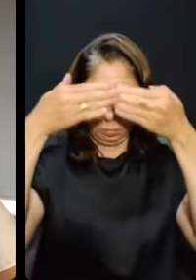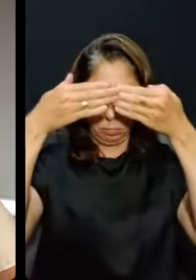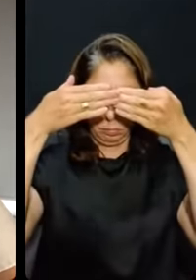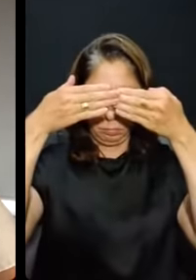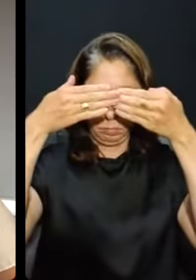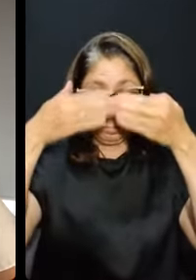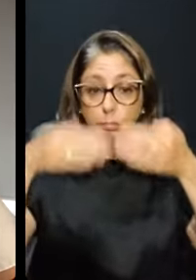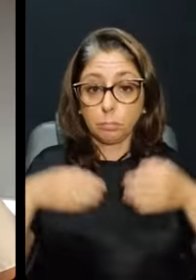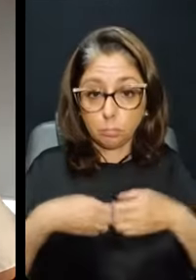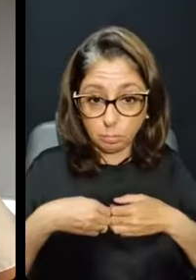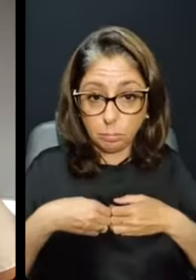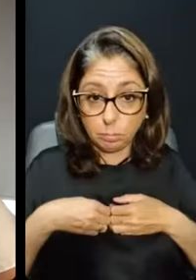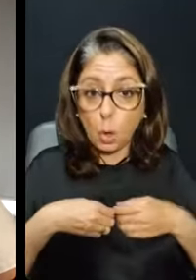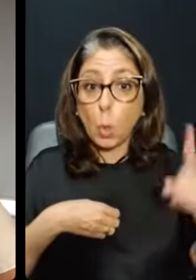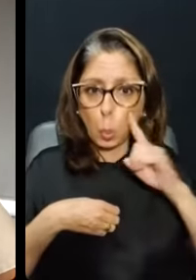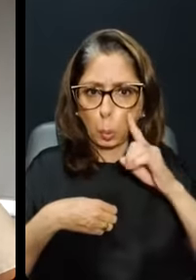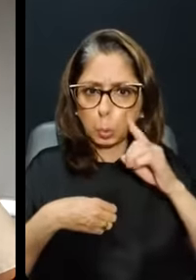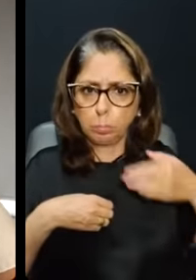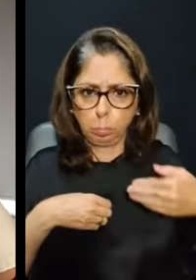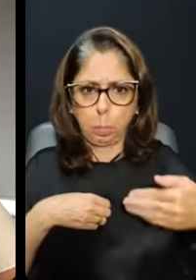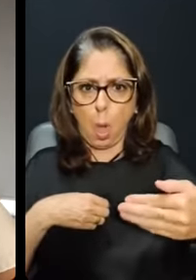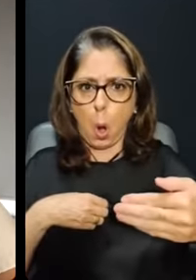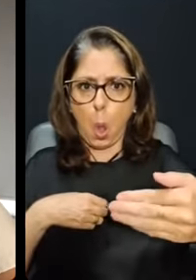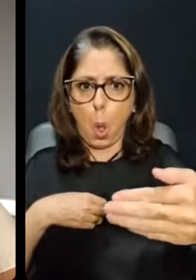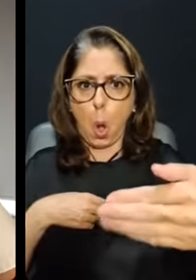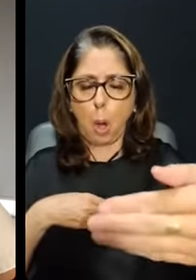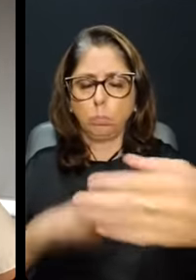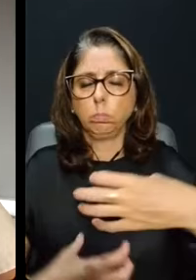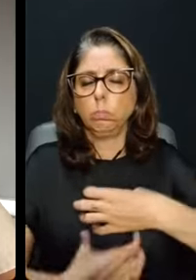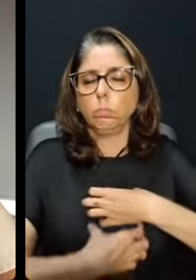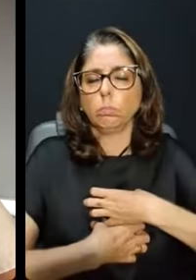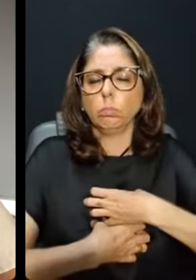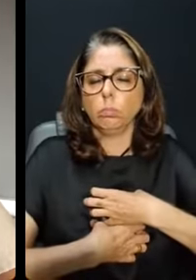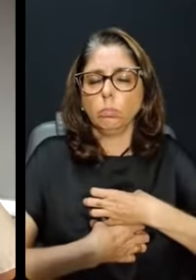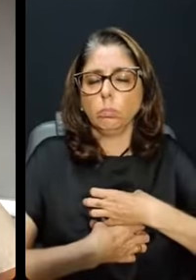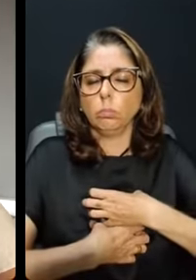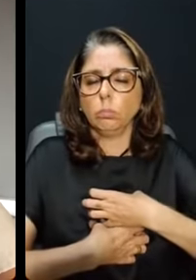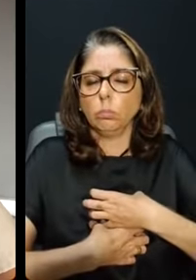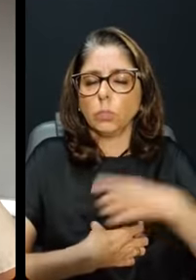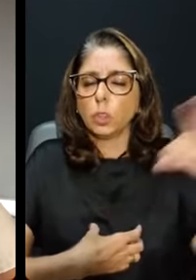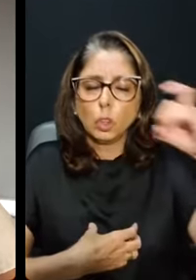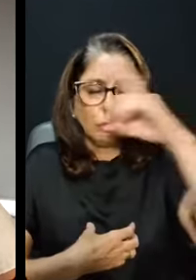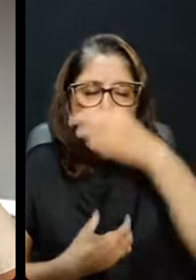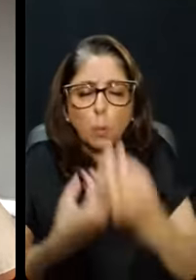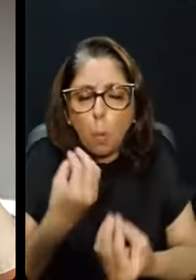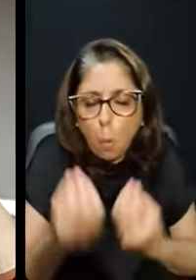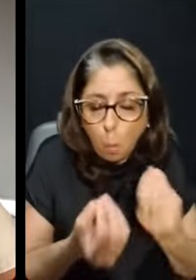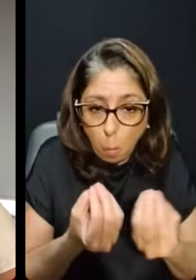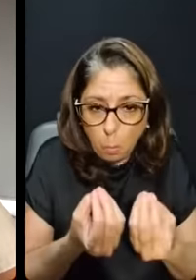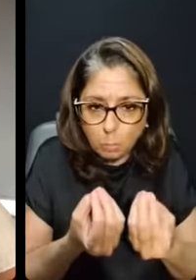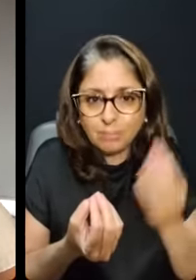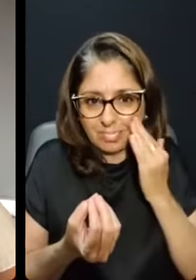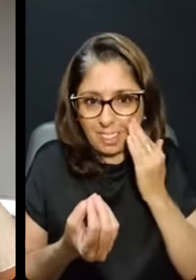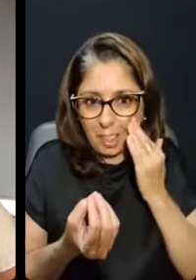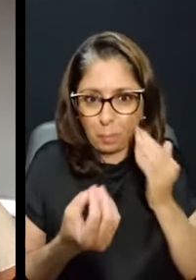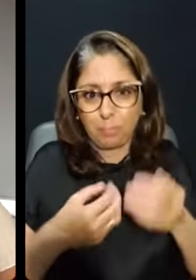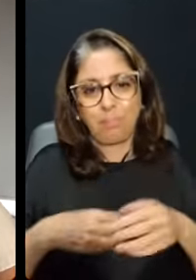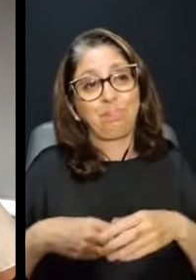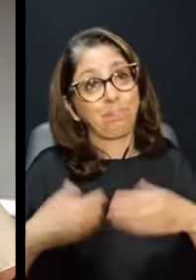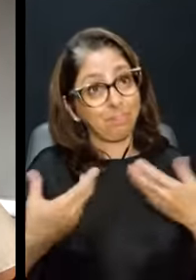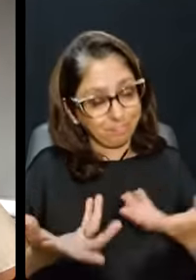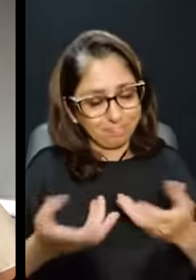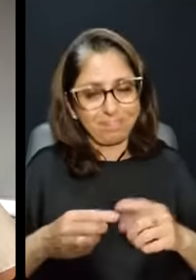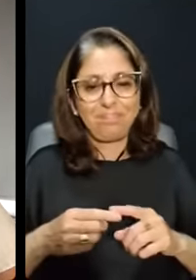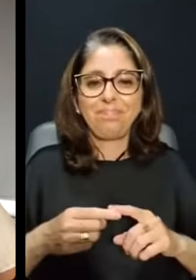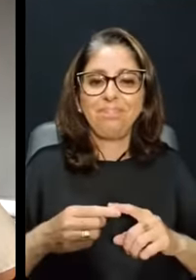dia normal, para você ver as dificuldades que eram encontradas. E depois levamos isso para o canteiro de obras e foi